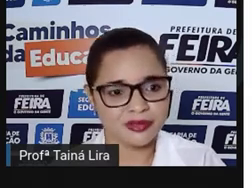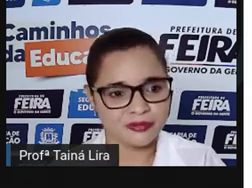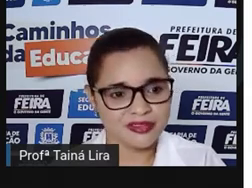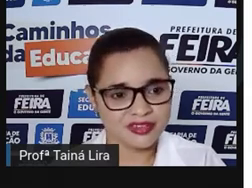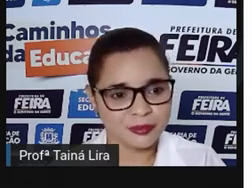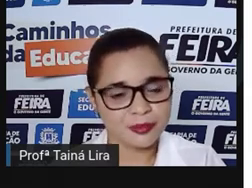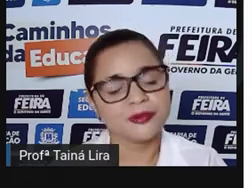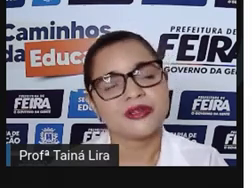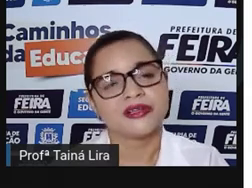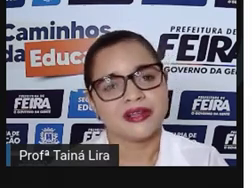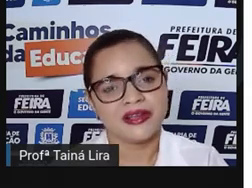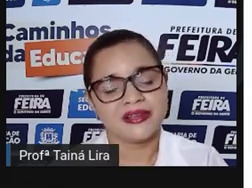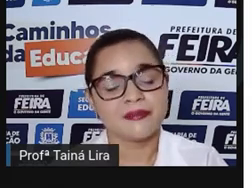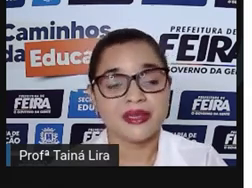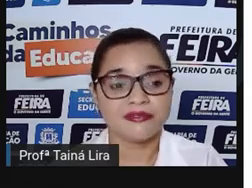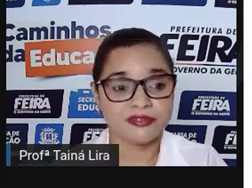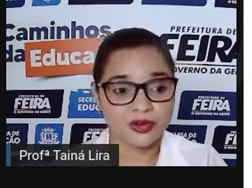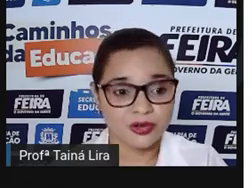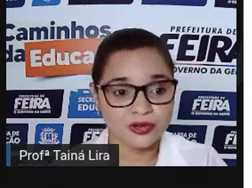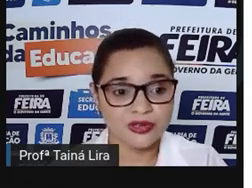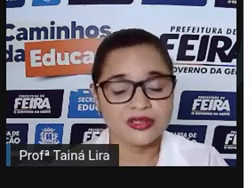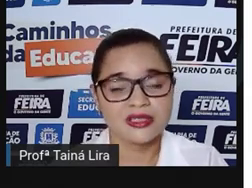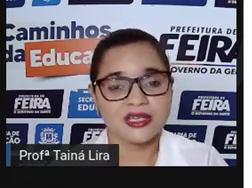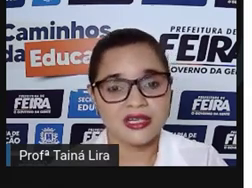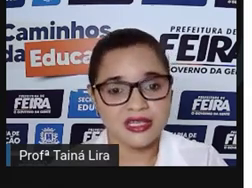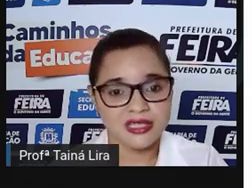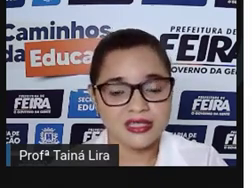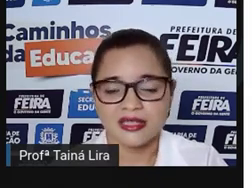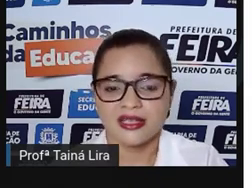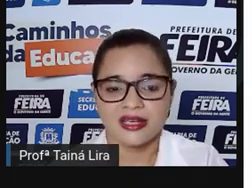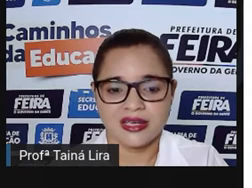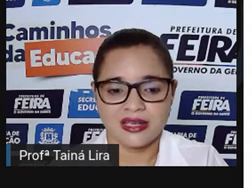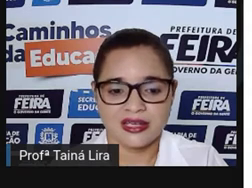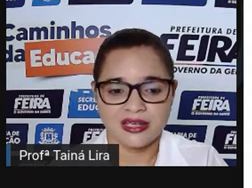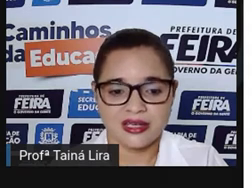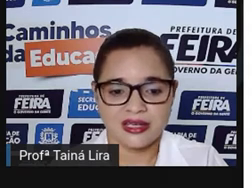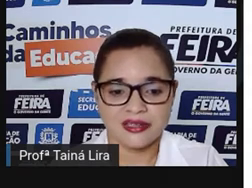que a Pró deu um exemplo, né, da minha avó que